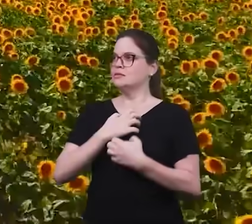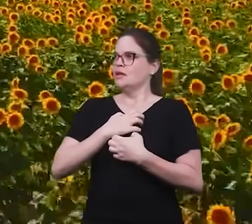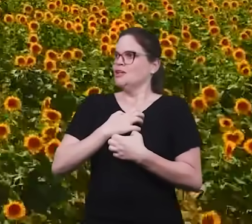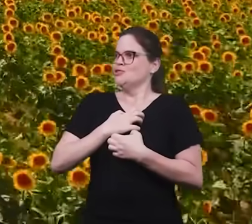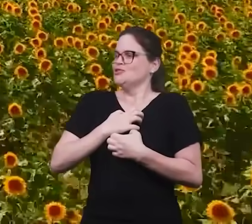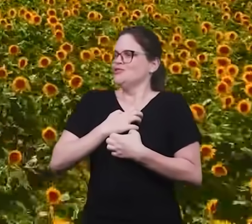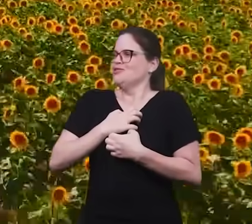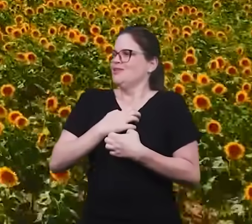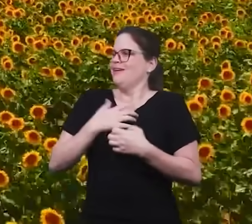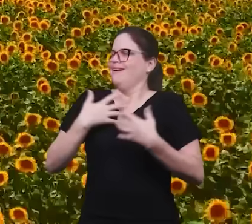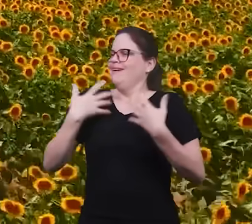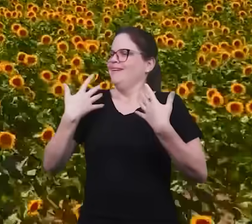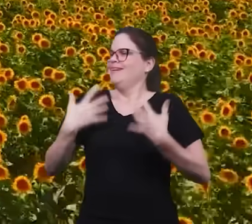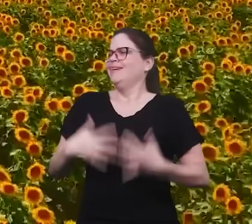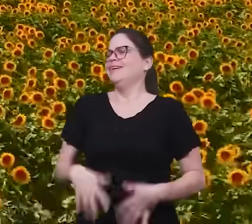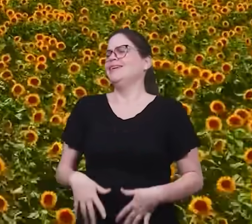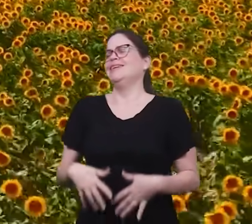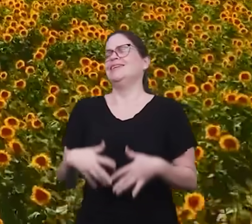libertação.